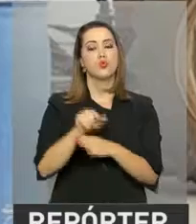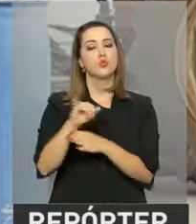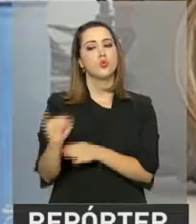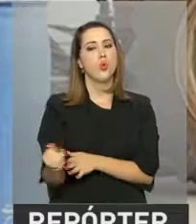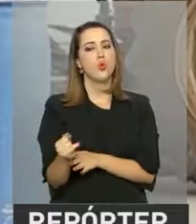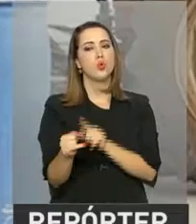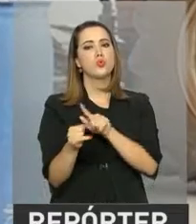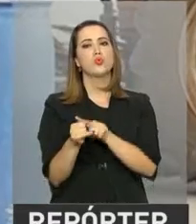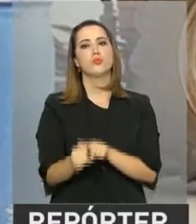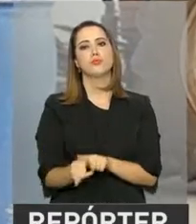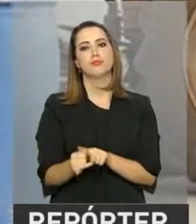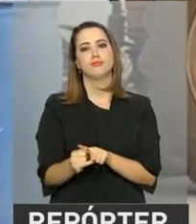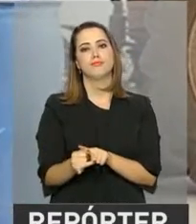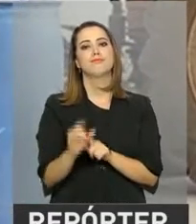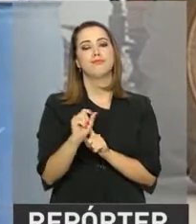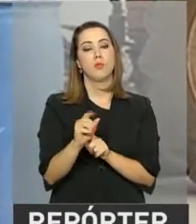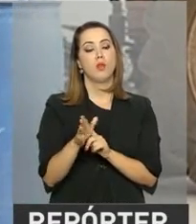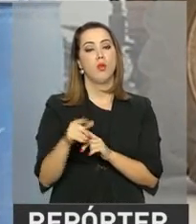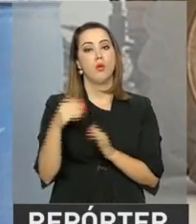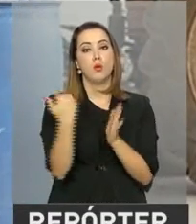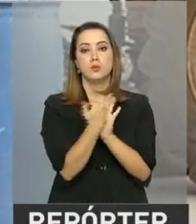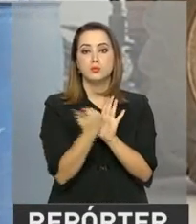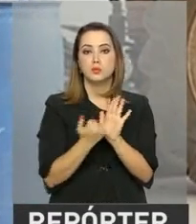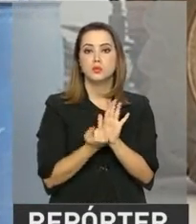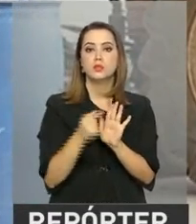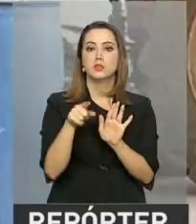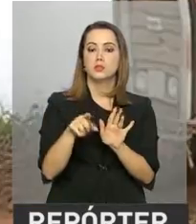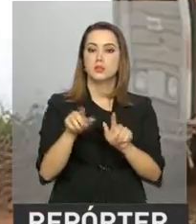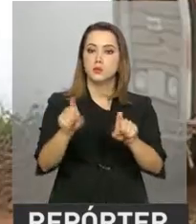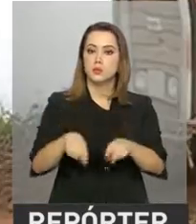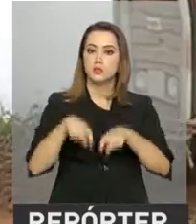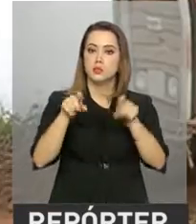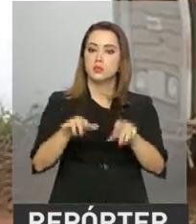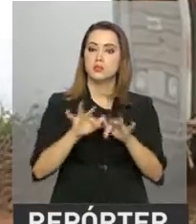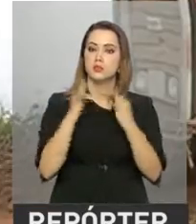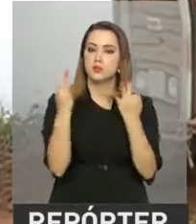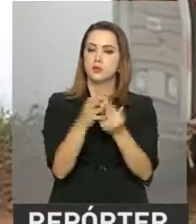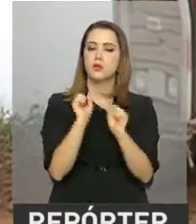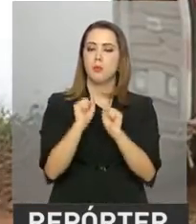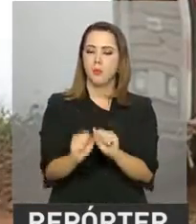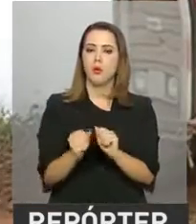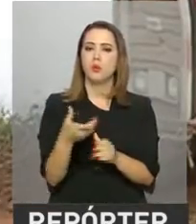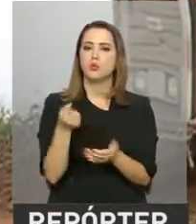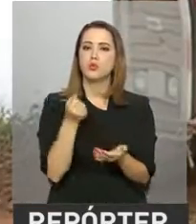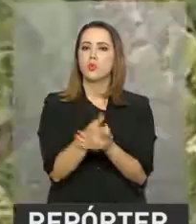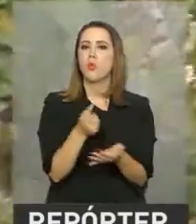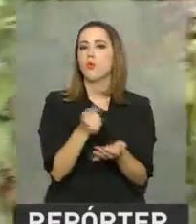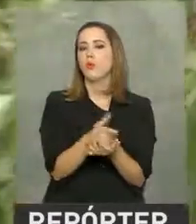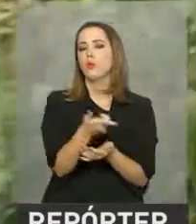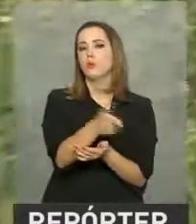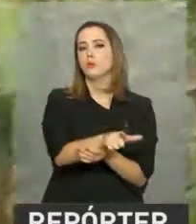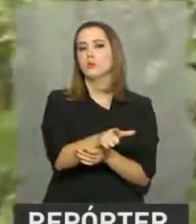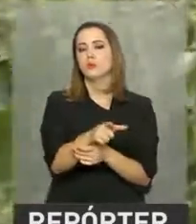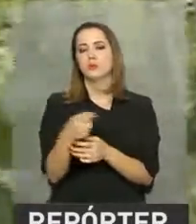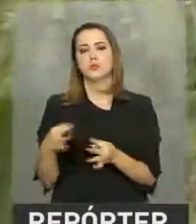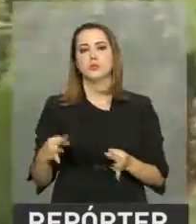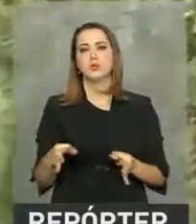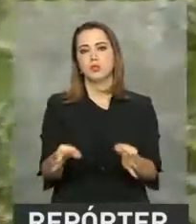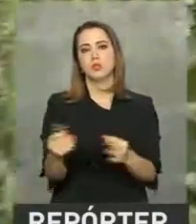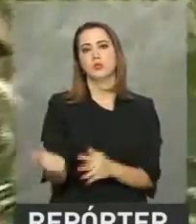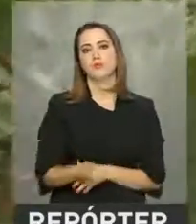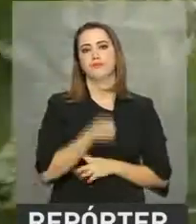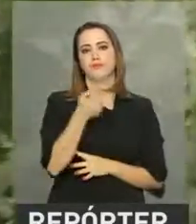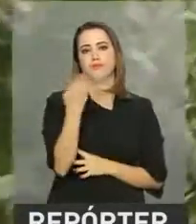baixos. Por meio do programa, o agricultor pode ter acesso a equipamentos mais modernos, por exemplo. No último plano